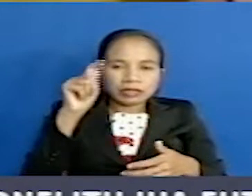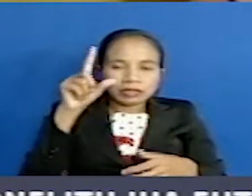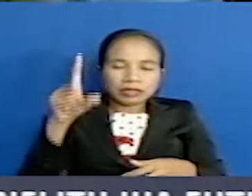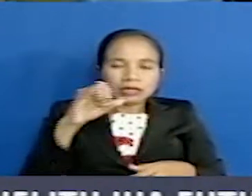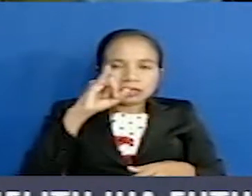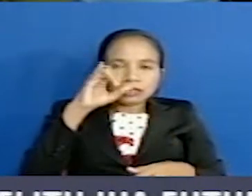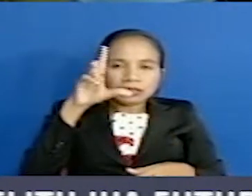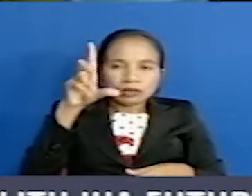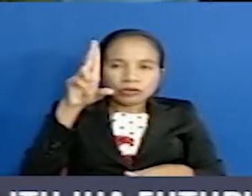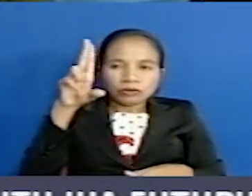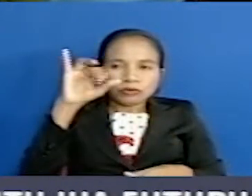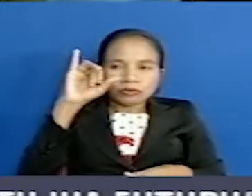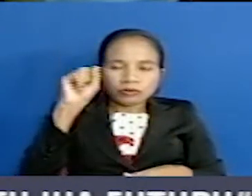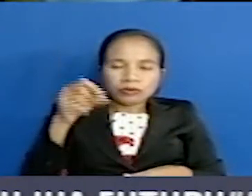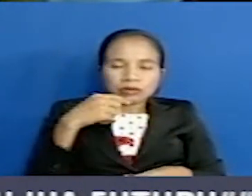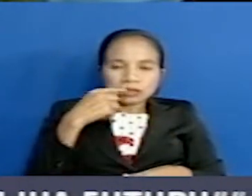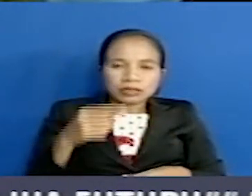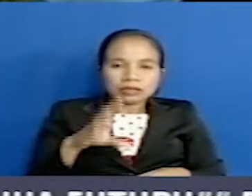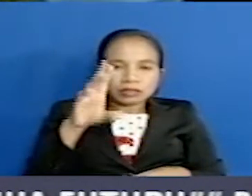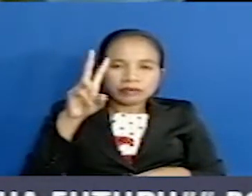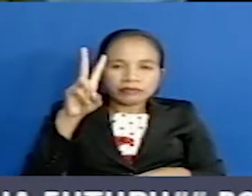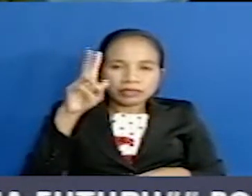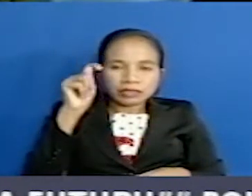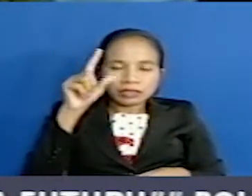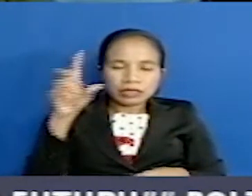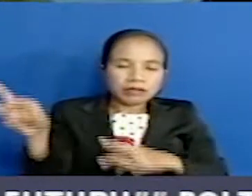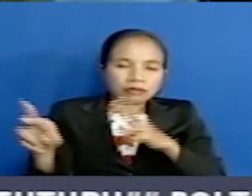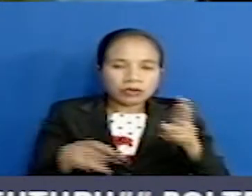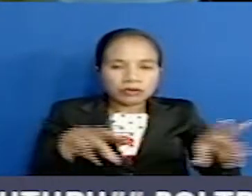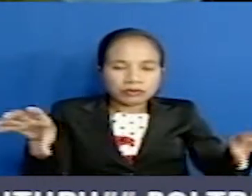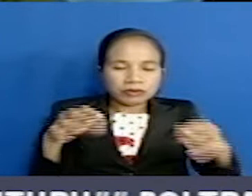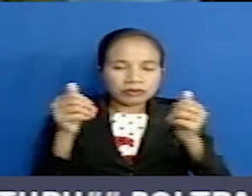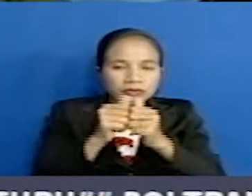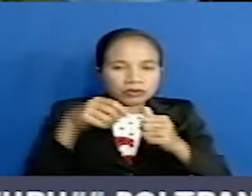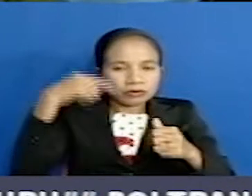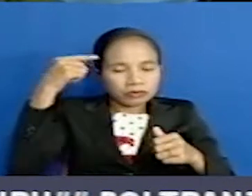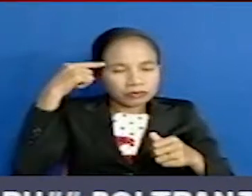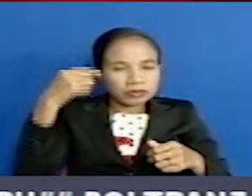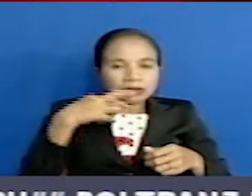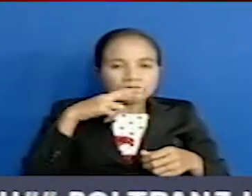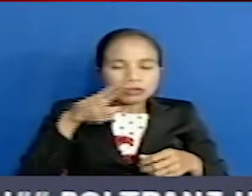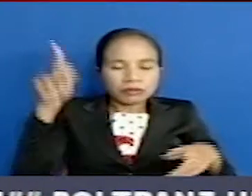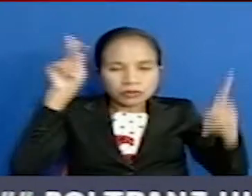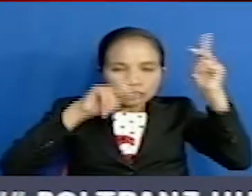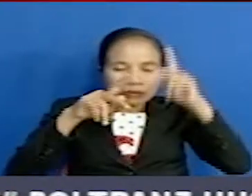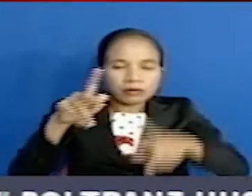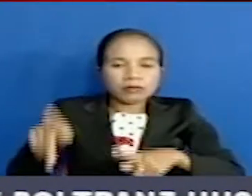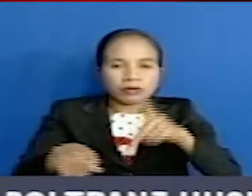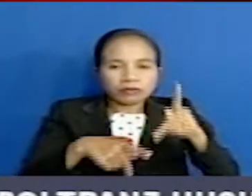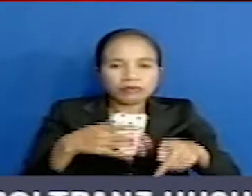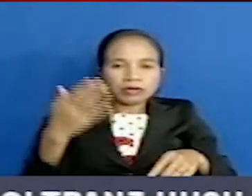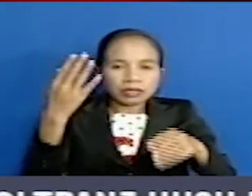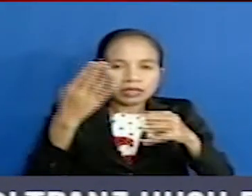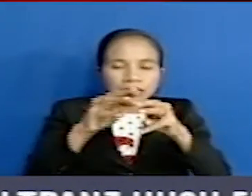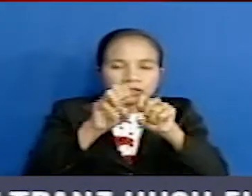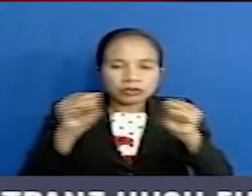Luiz Pedro Pinto, afirma Cruz Vermelha Timor-Leste pronto coopera com o governo ato soluciona problema povo nian e a